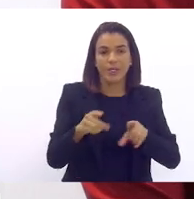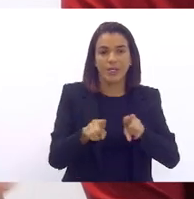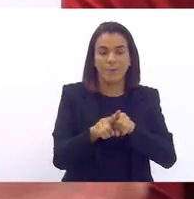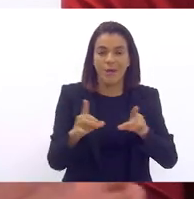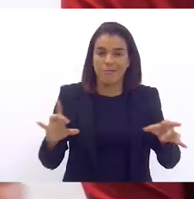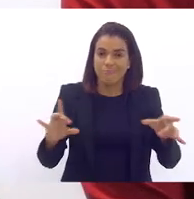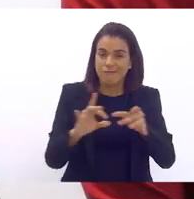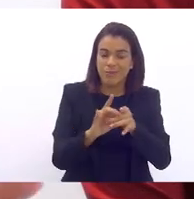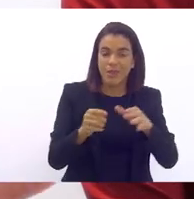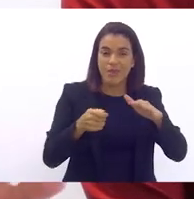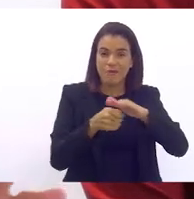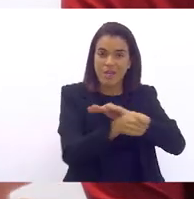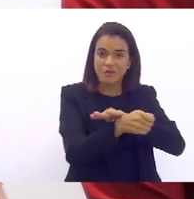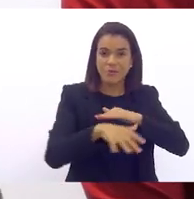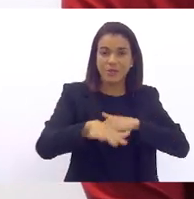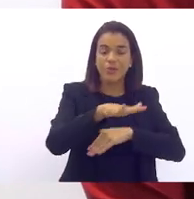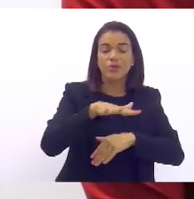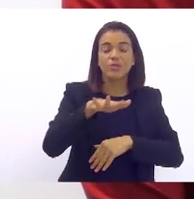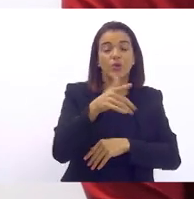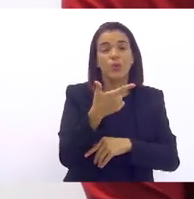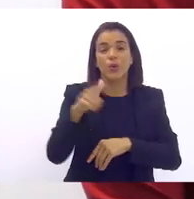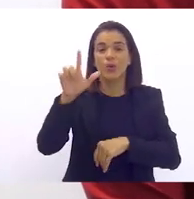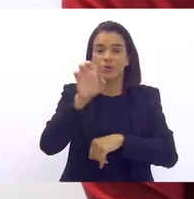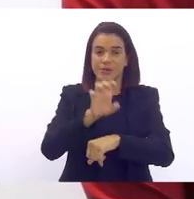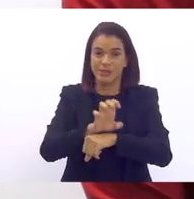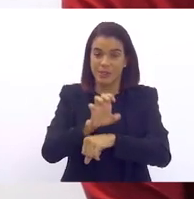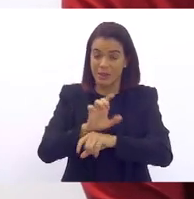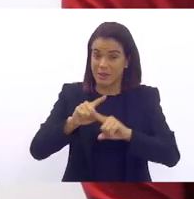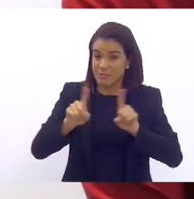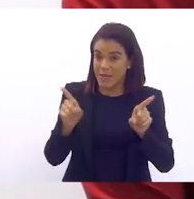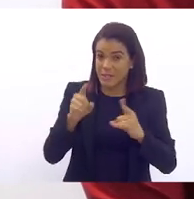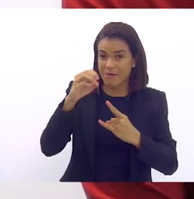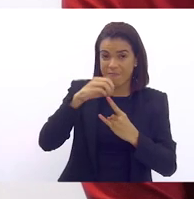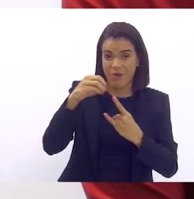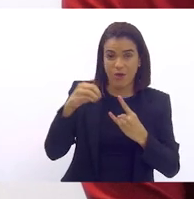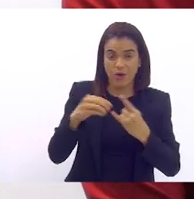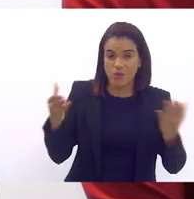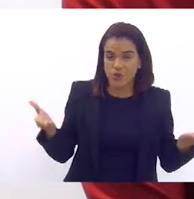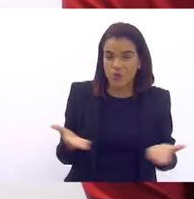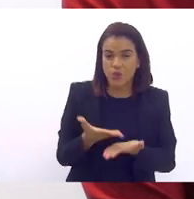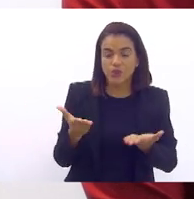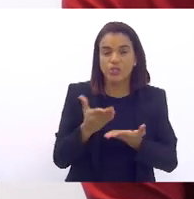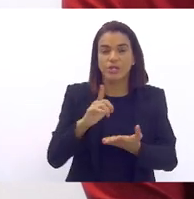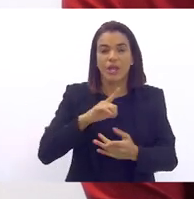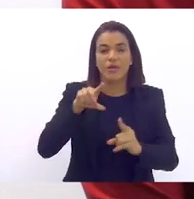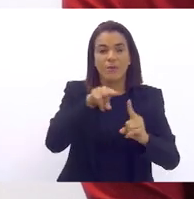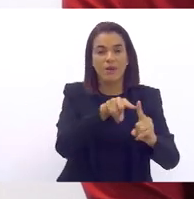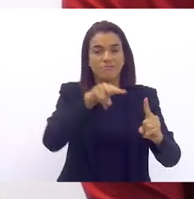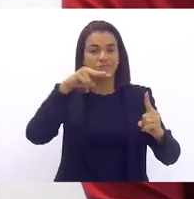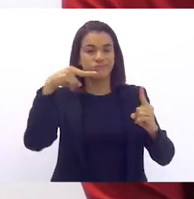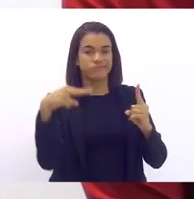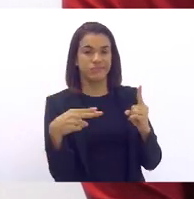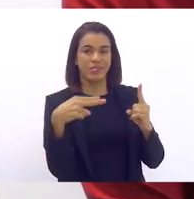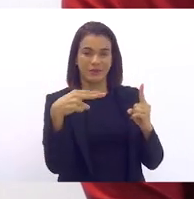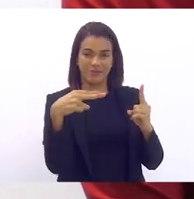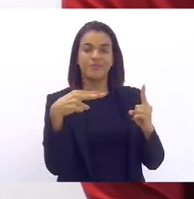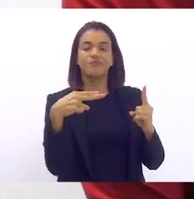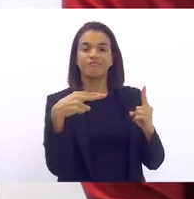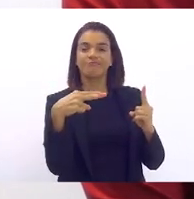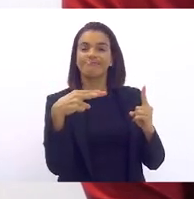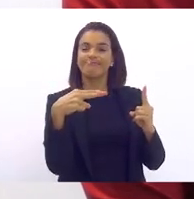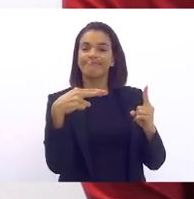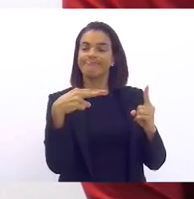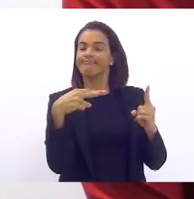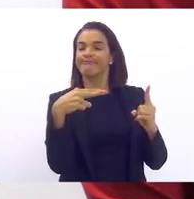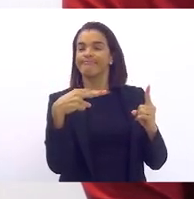consolidando investimento em outros estados mas hoje a Fiocruz eh lança um olhar bastante eh